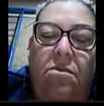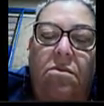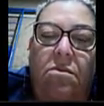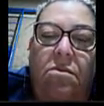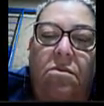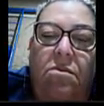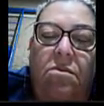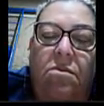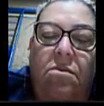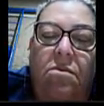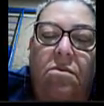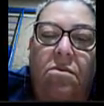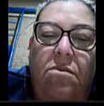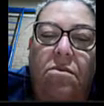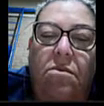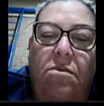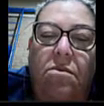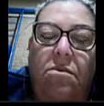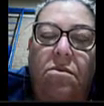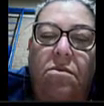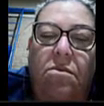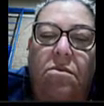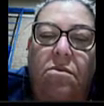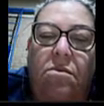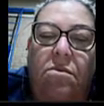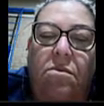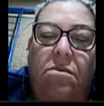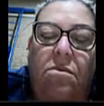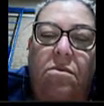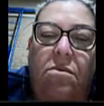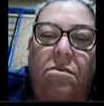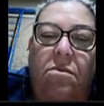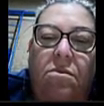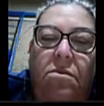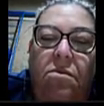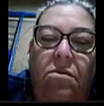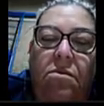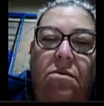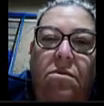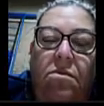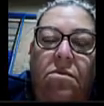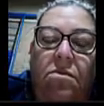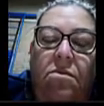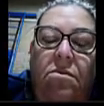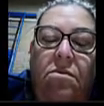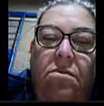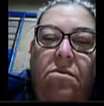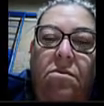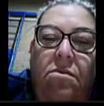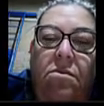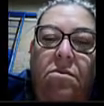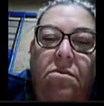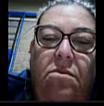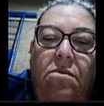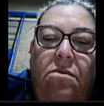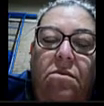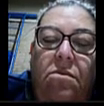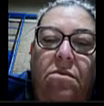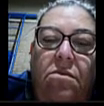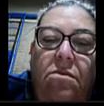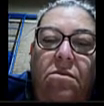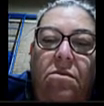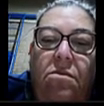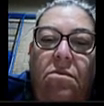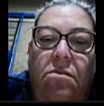partir dessas potencialidades que, muitas vezes, a gente consegue puxar a criança para estimular a dificuldade. Então, acho que é bastante válido a gente